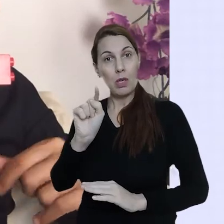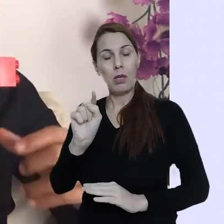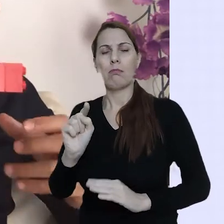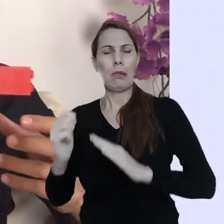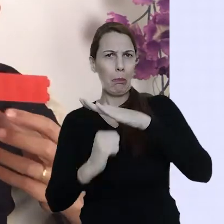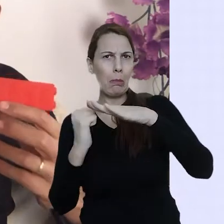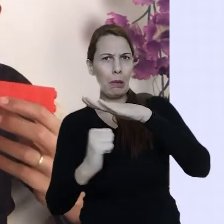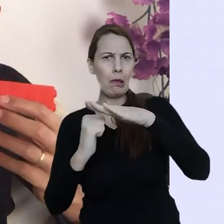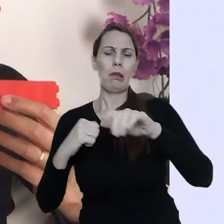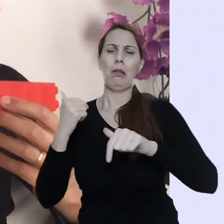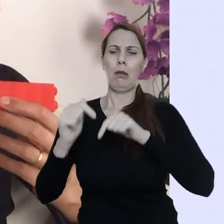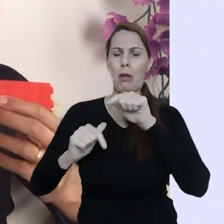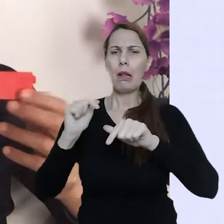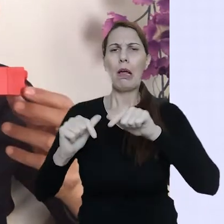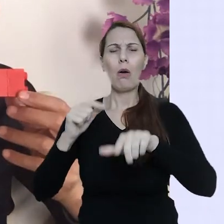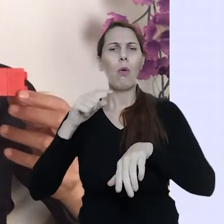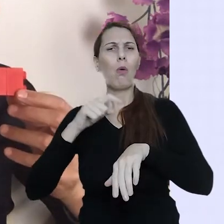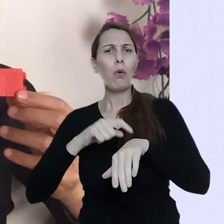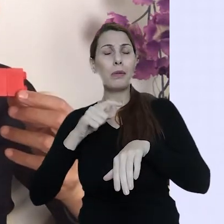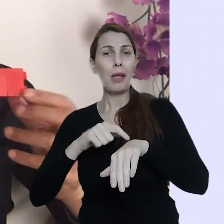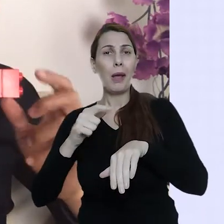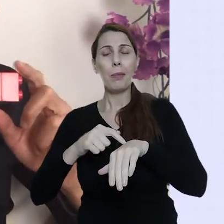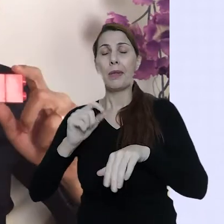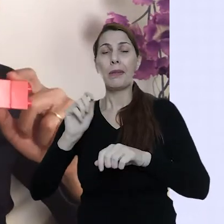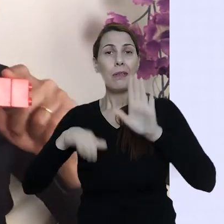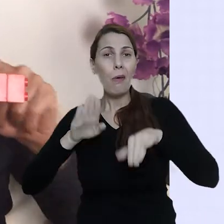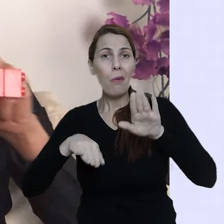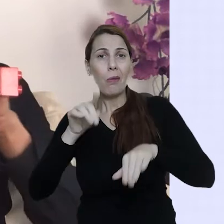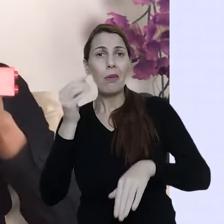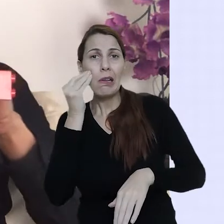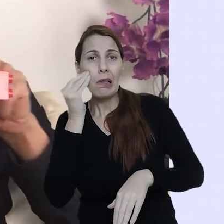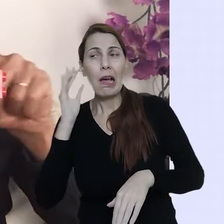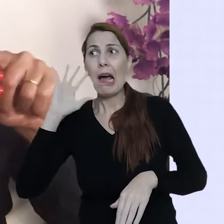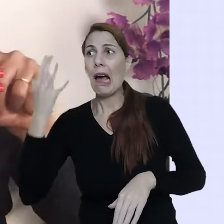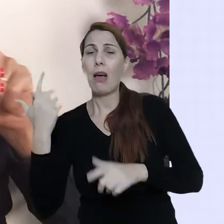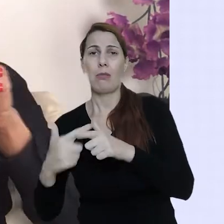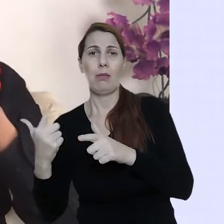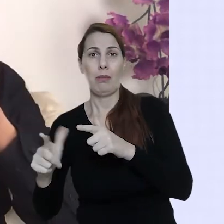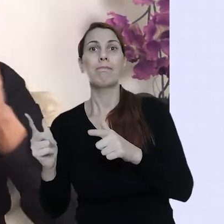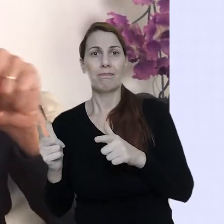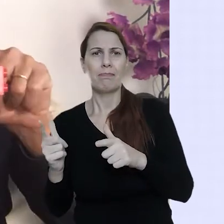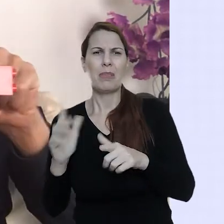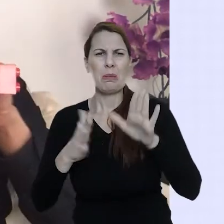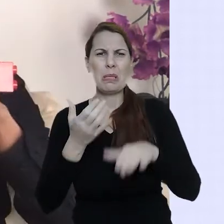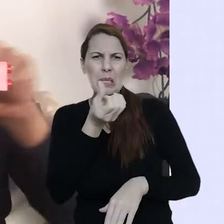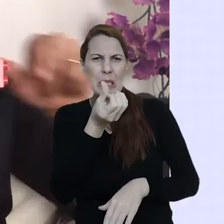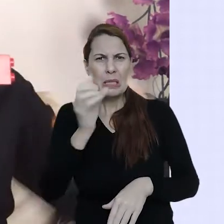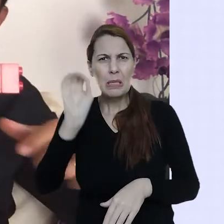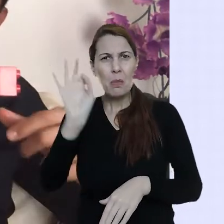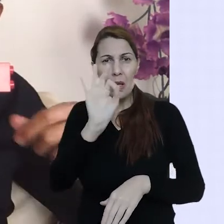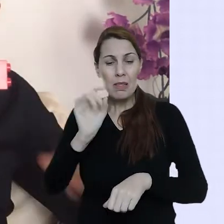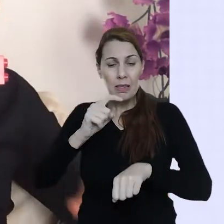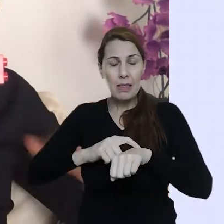você passe boa parte do teu tempo, né, apagando incêndio. Né?